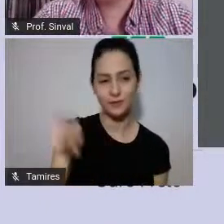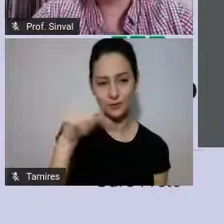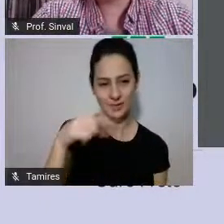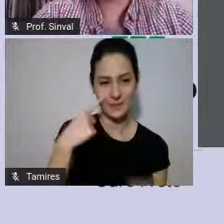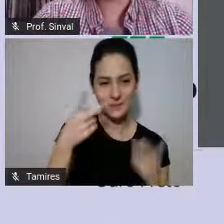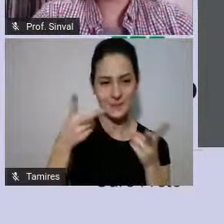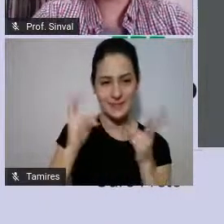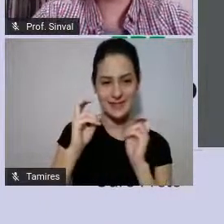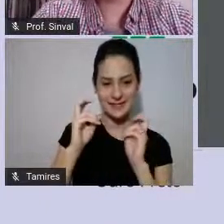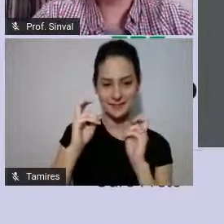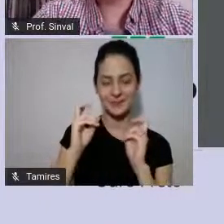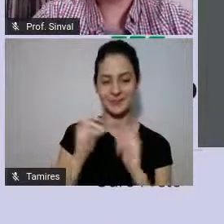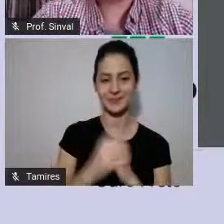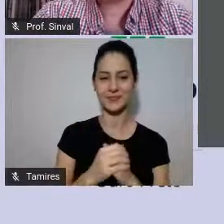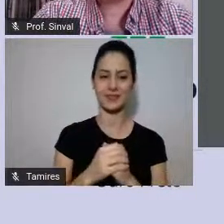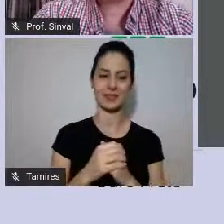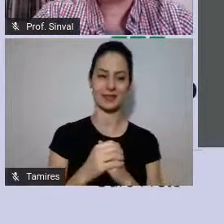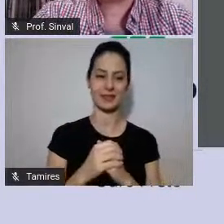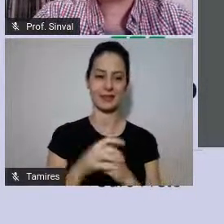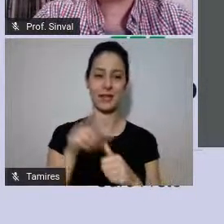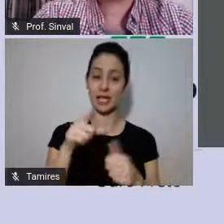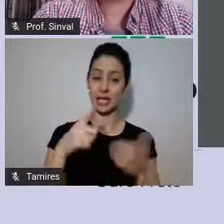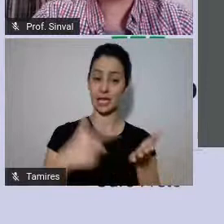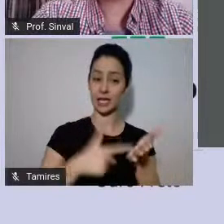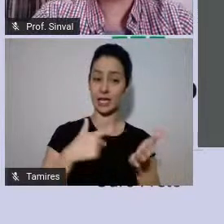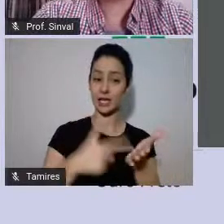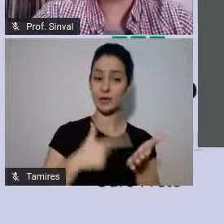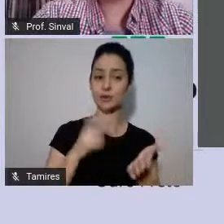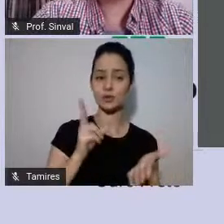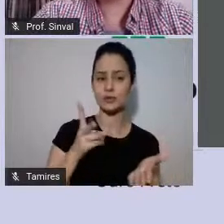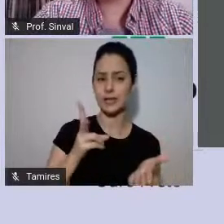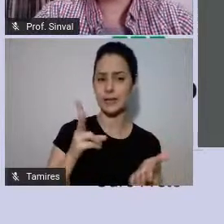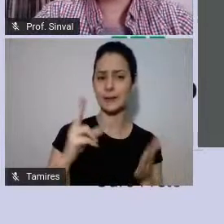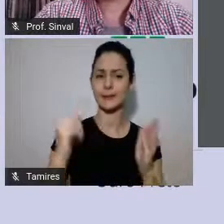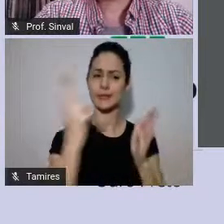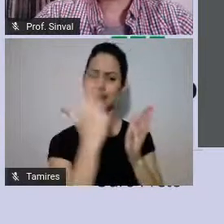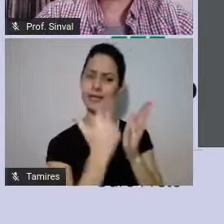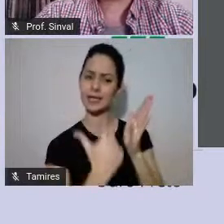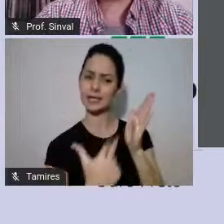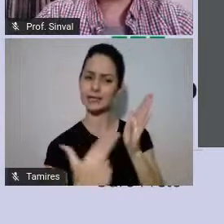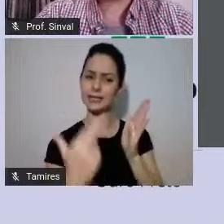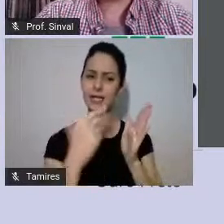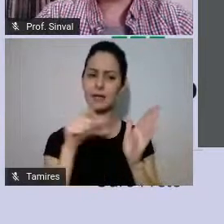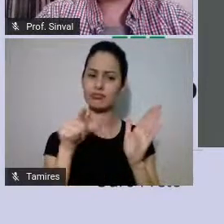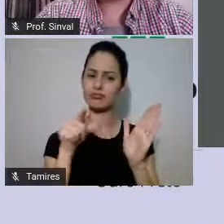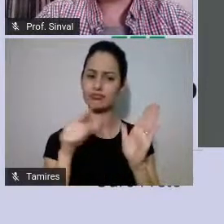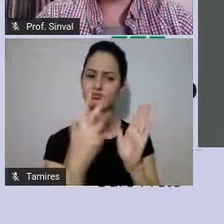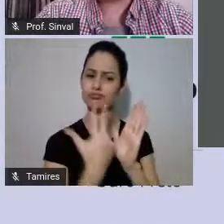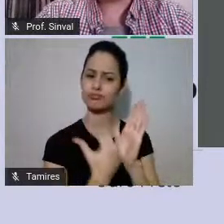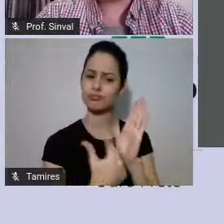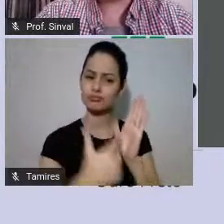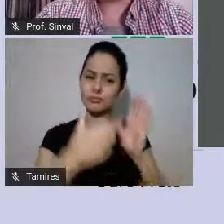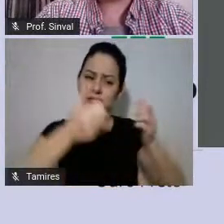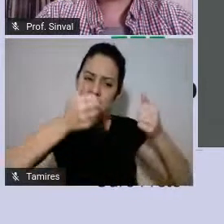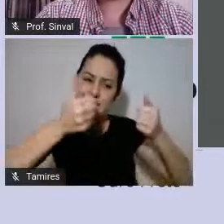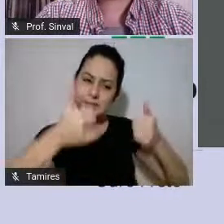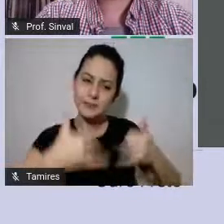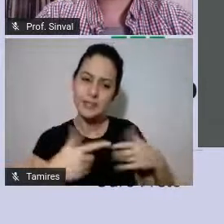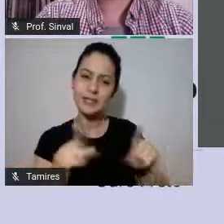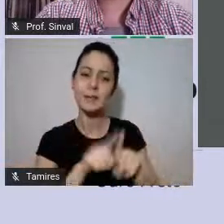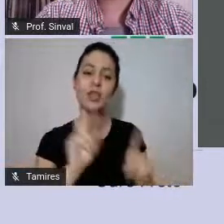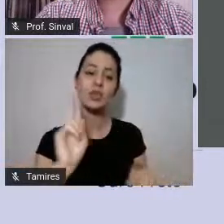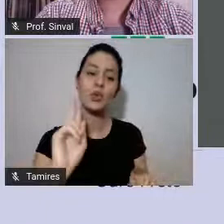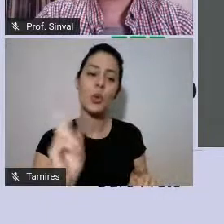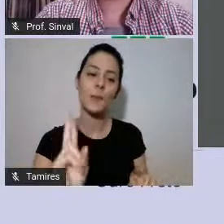perceberem. O Wagner constrói esse livro que tem sempre o desenho de alguma coisa do Brasil com uma descrição e o seu nome. E